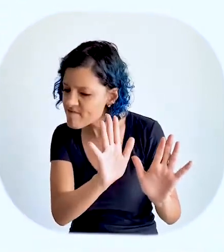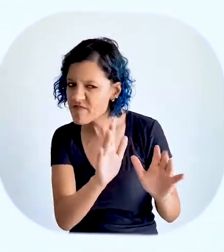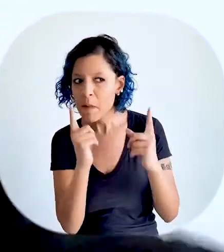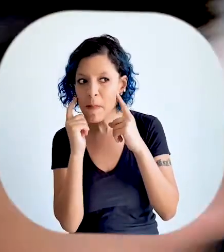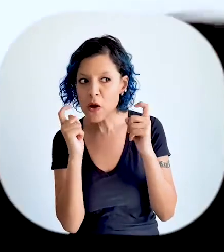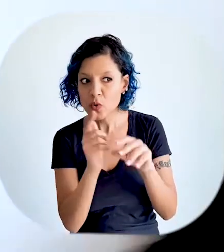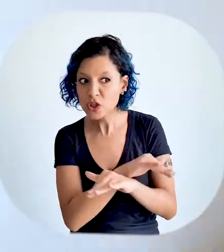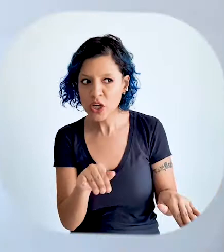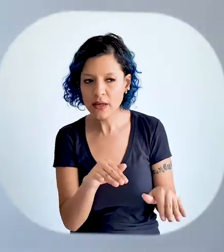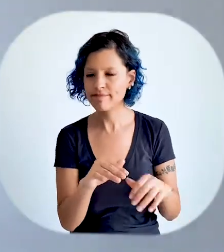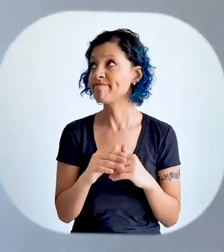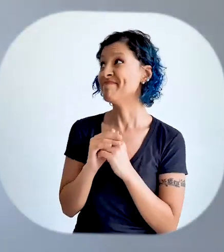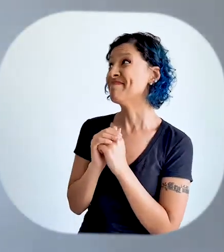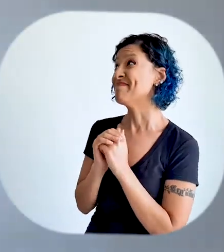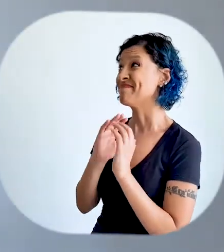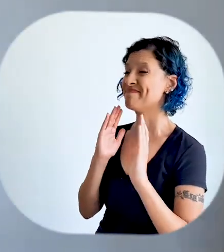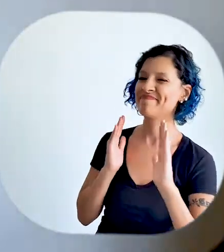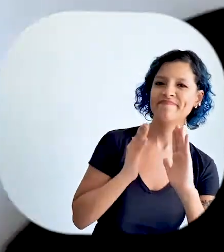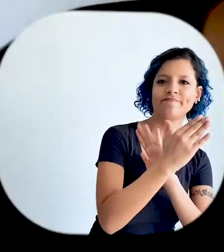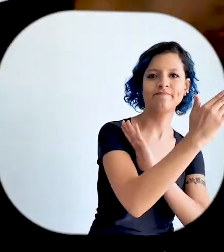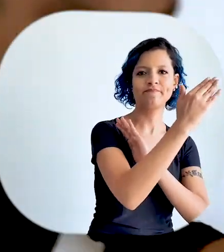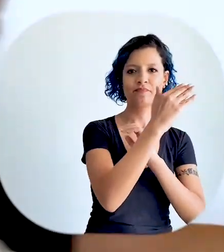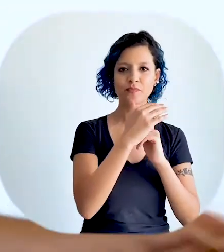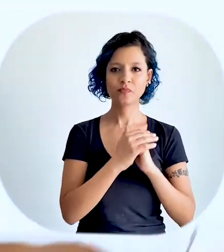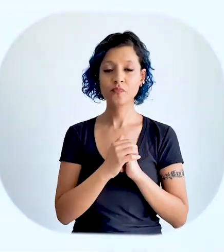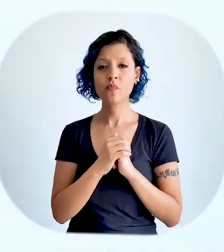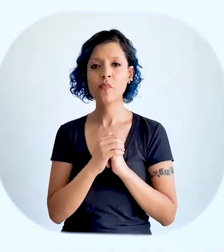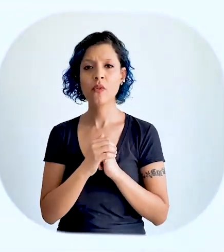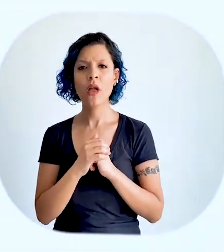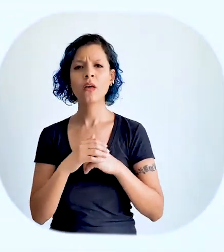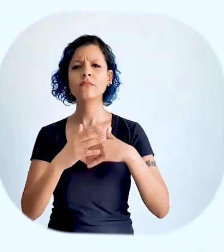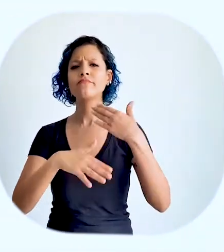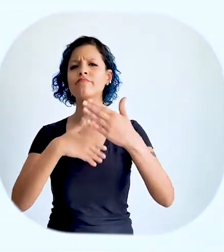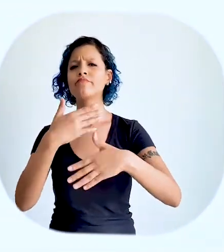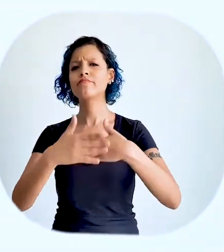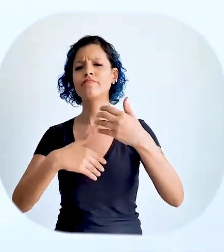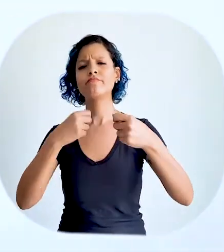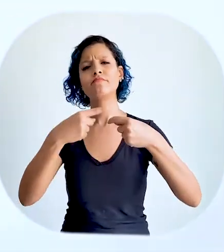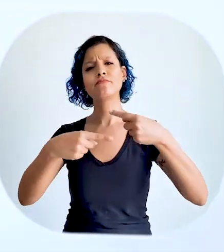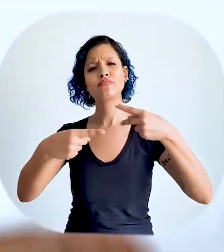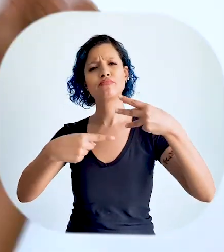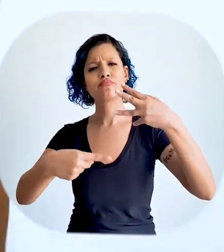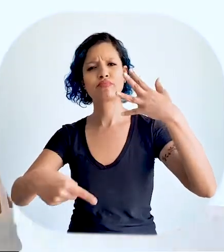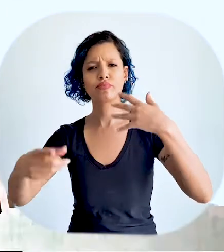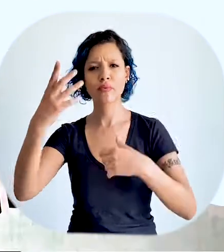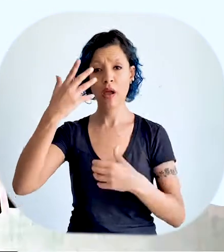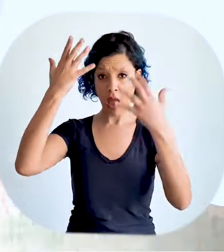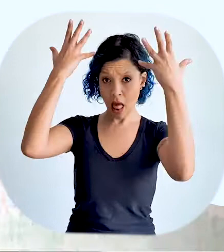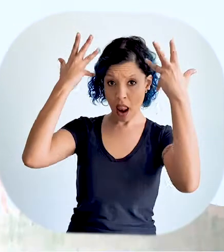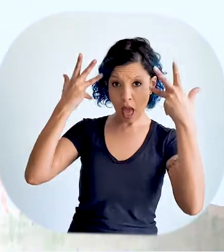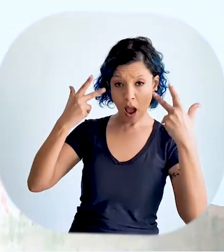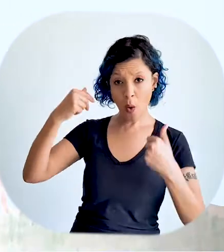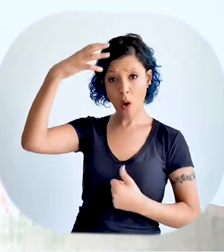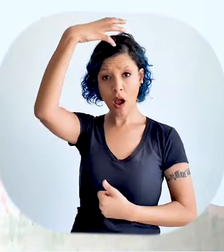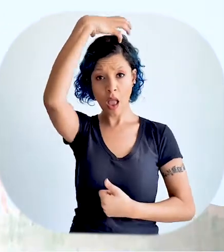Foi! Semanas depois, o rei leão passeando pela selva.